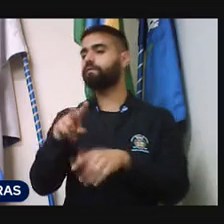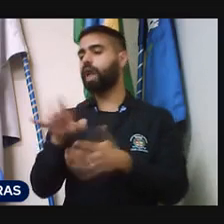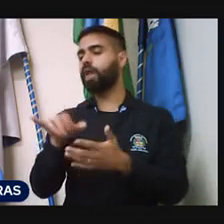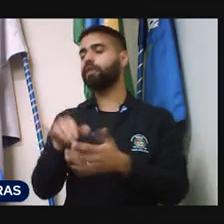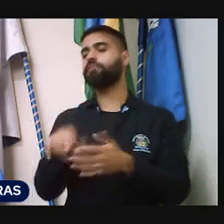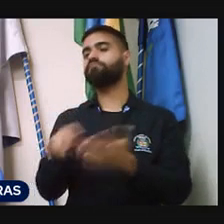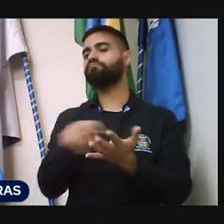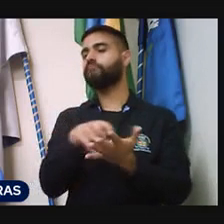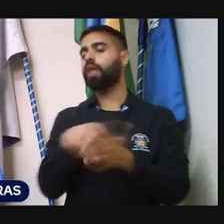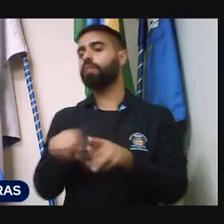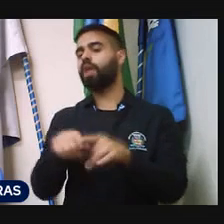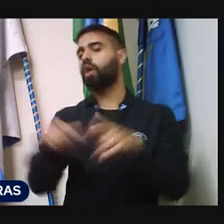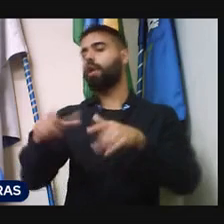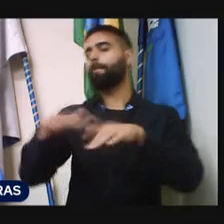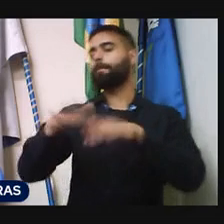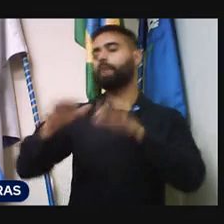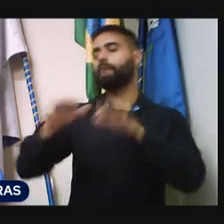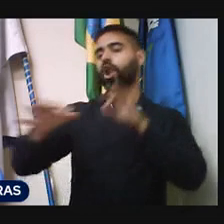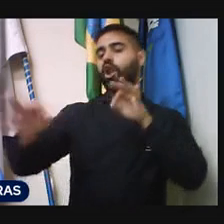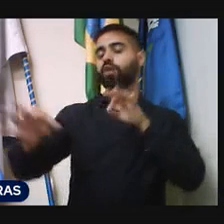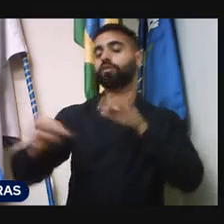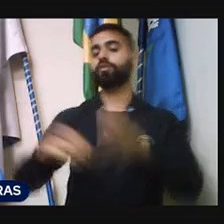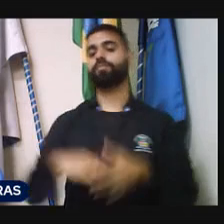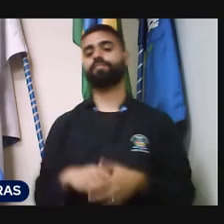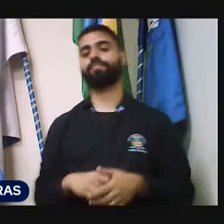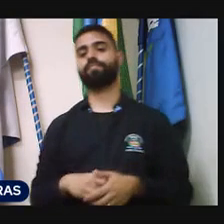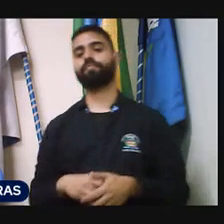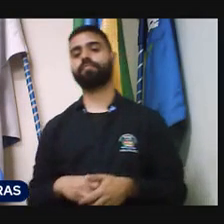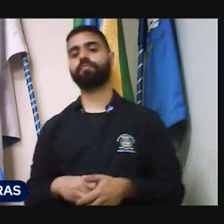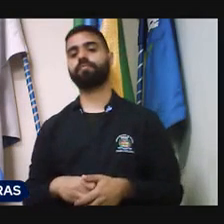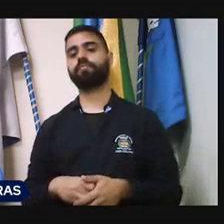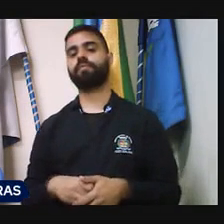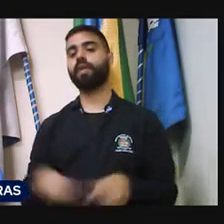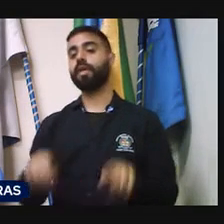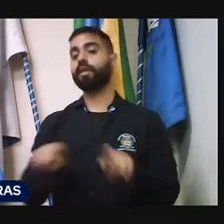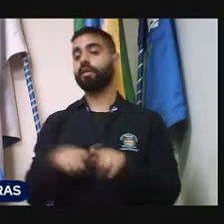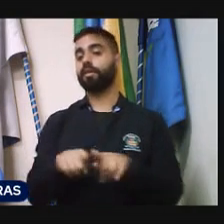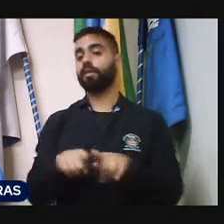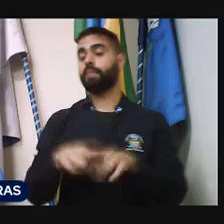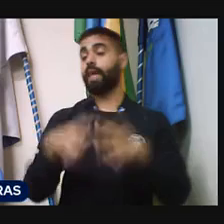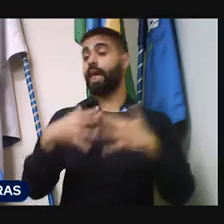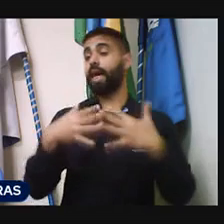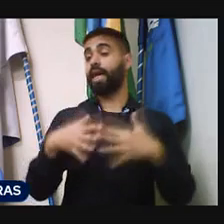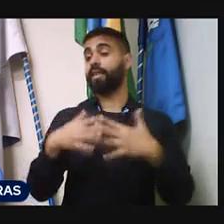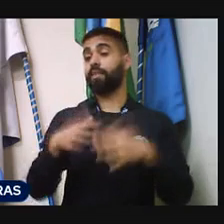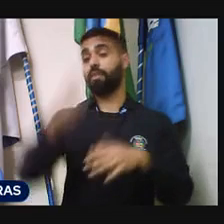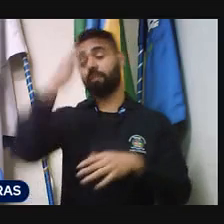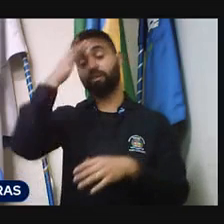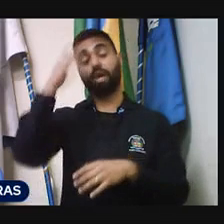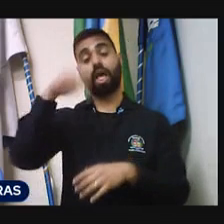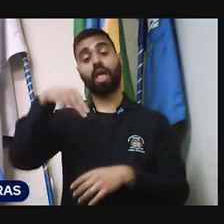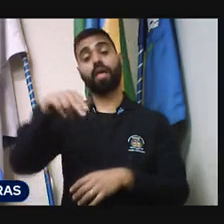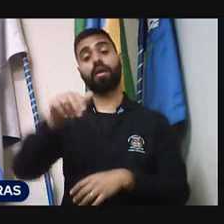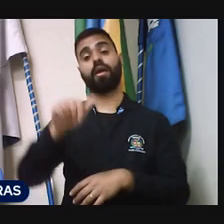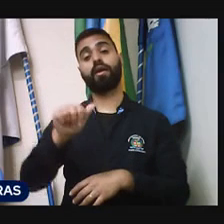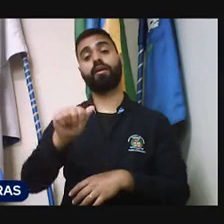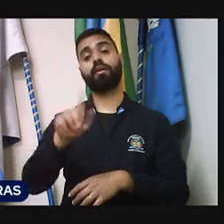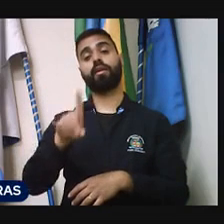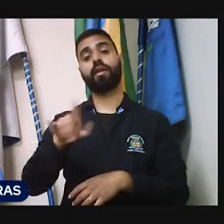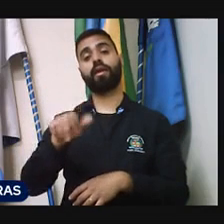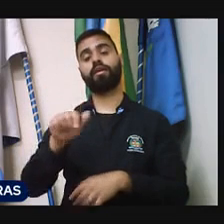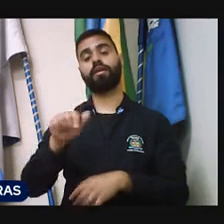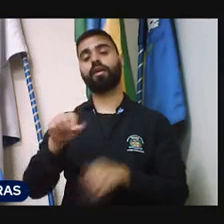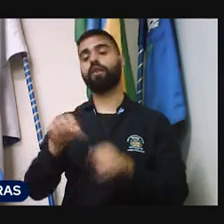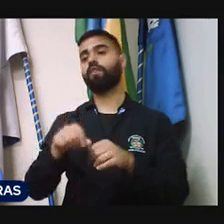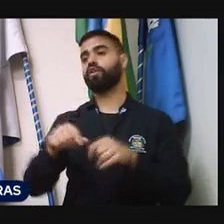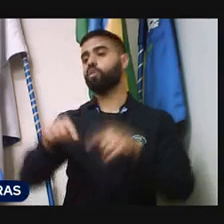em um lugar mais distante ali e além disso tá atrapalhando a dona Nádia que fez lá Coitada a coleta